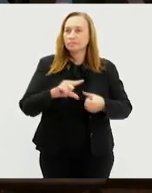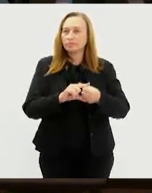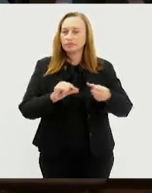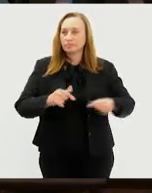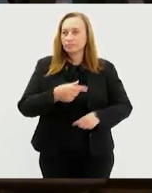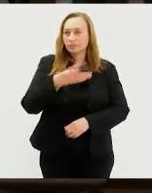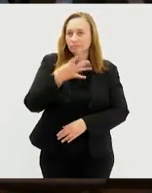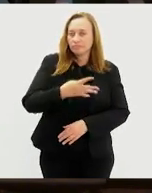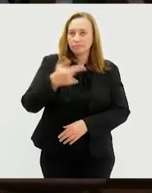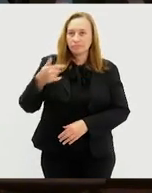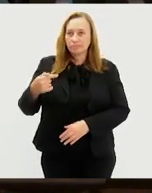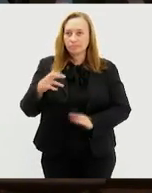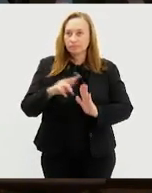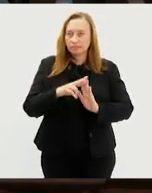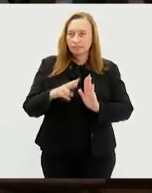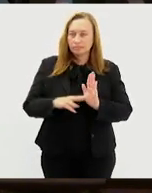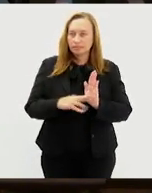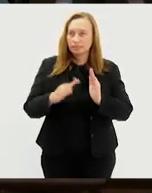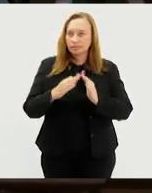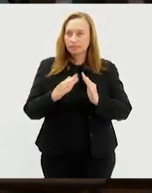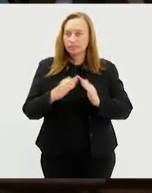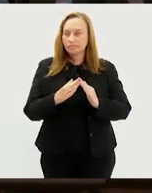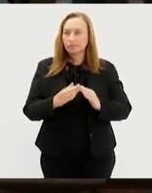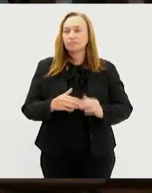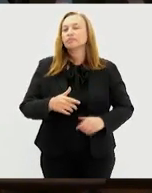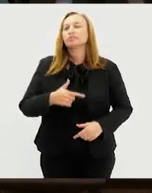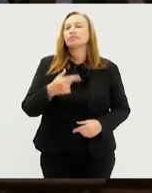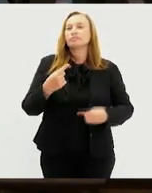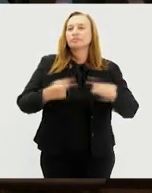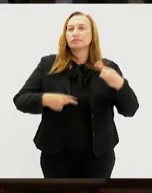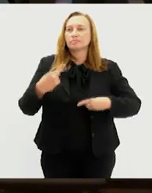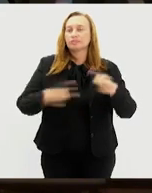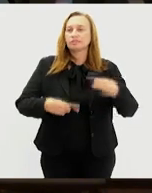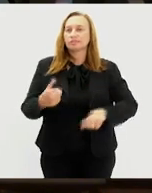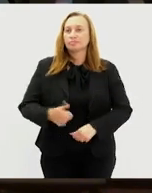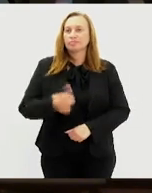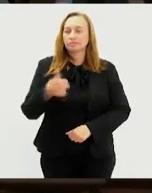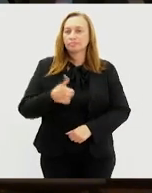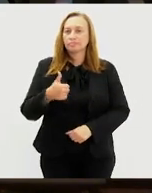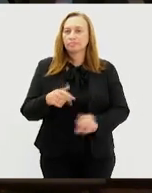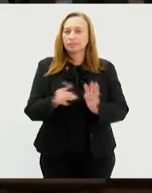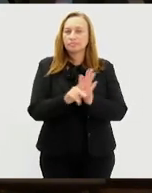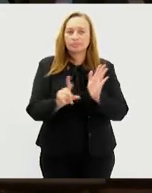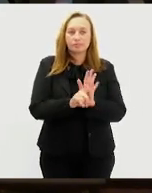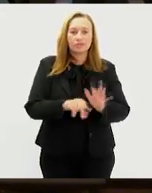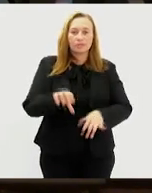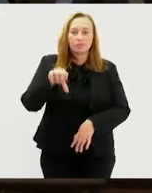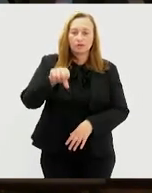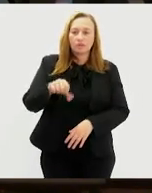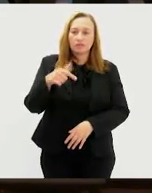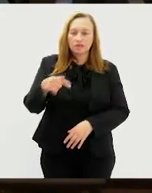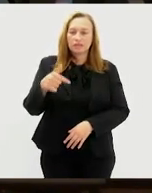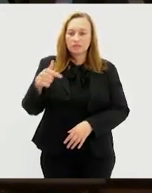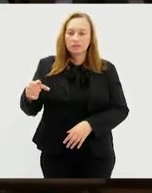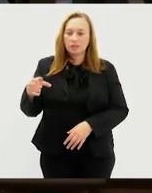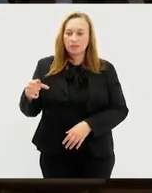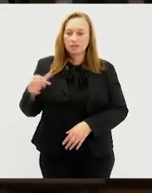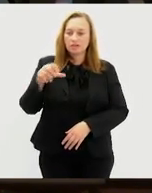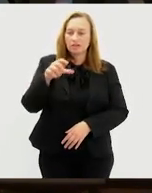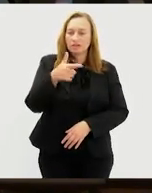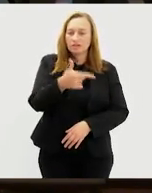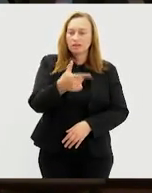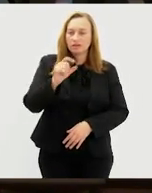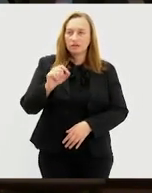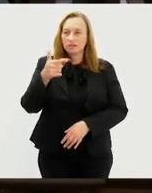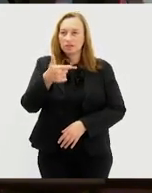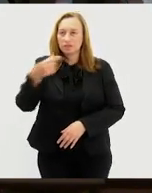do Regimento Interno em tramitação ordinária primeira discussão projeto de lei número 977 de 2 é